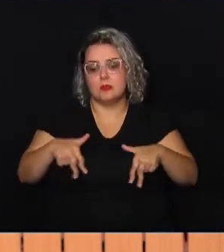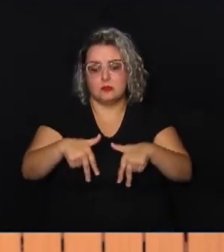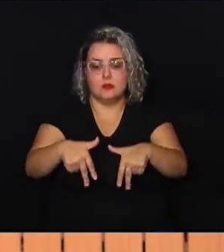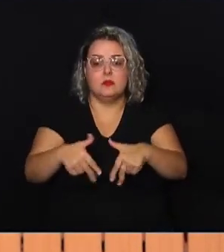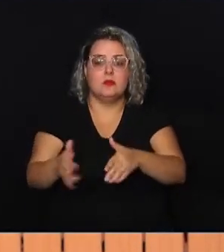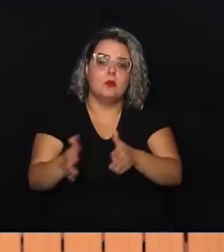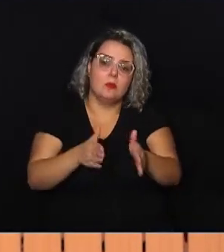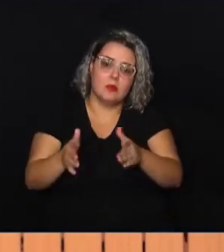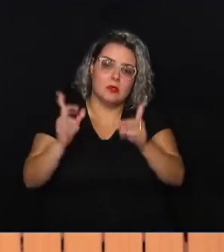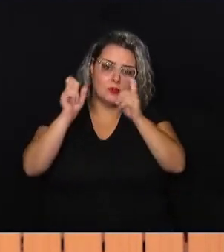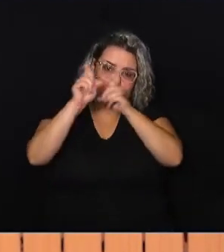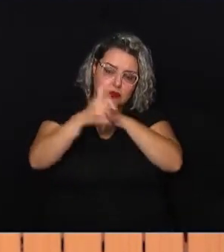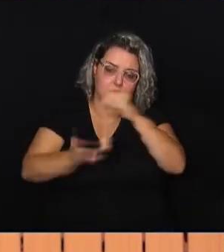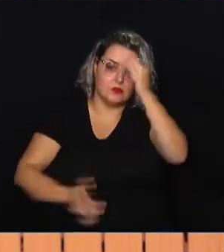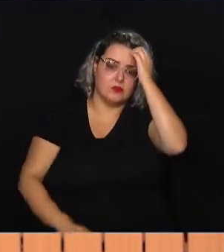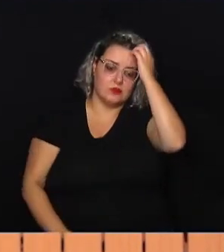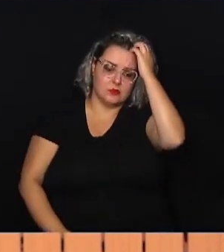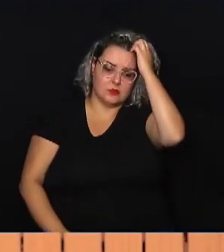difíceis, eu acho que o